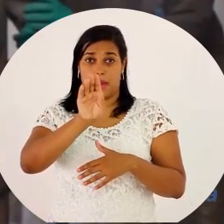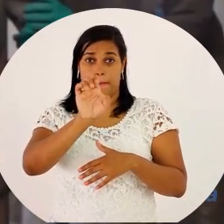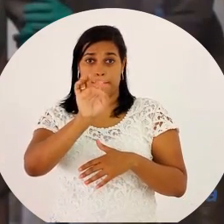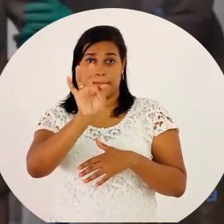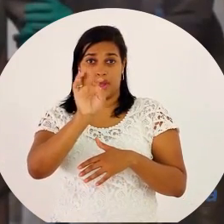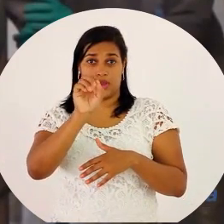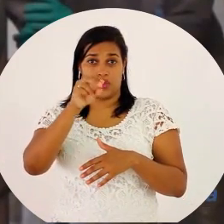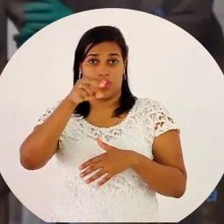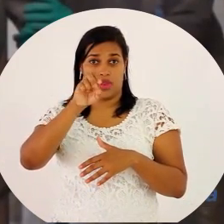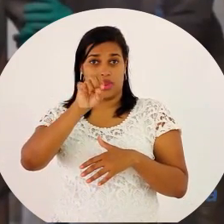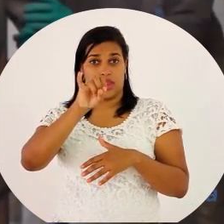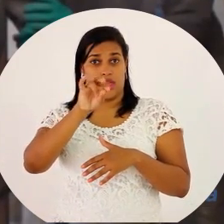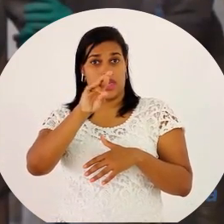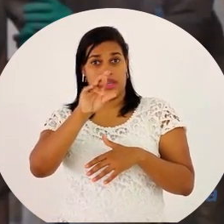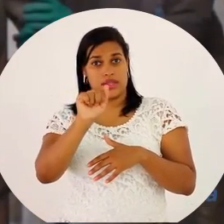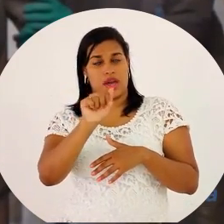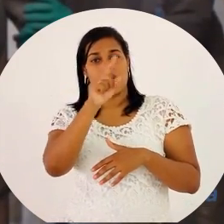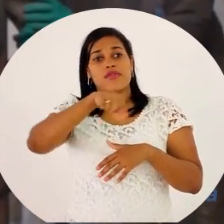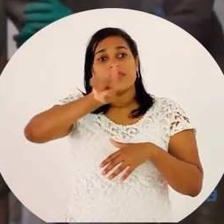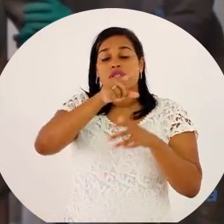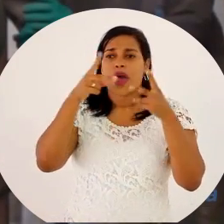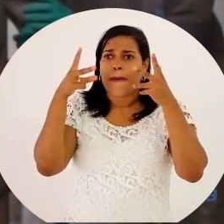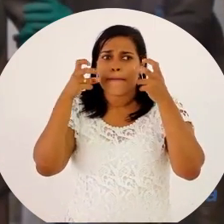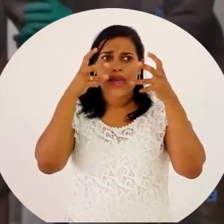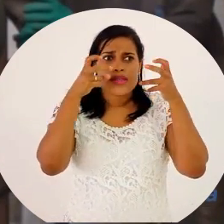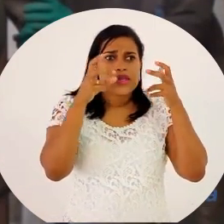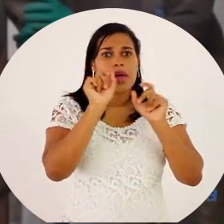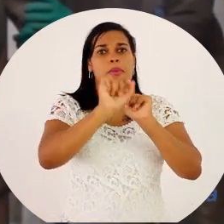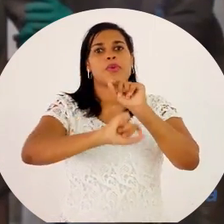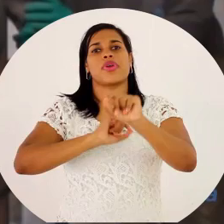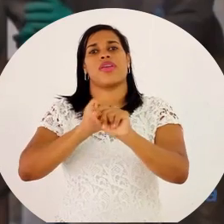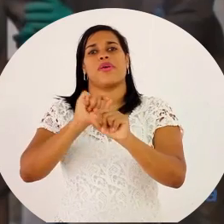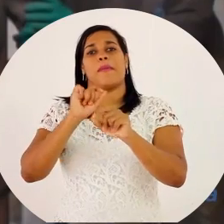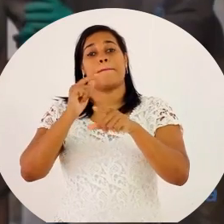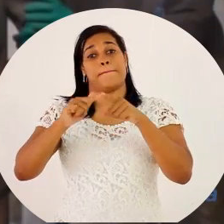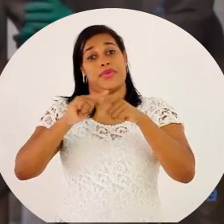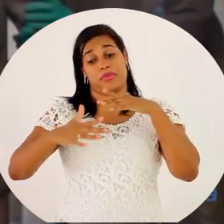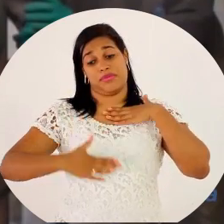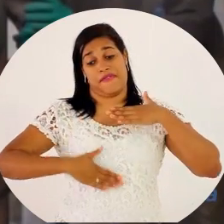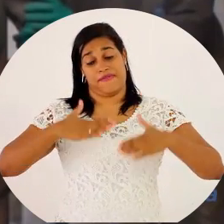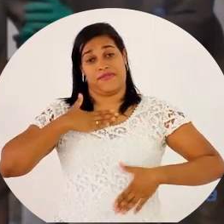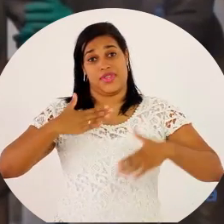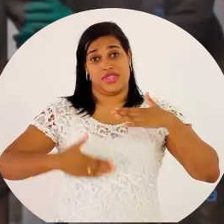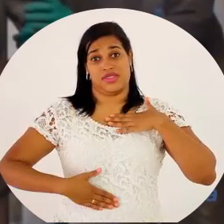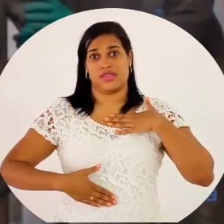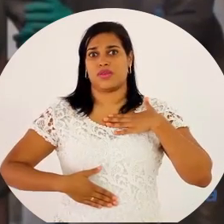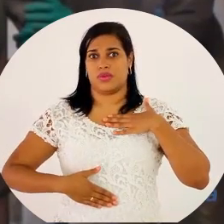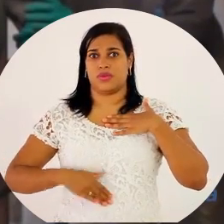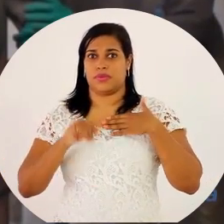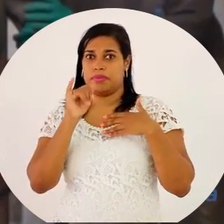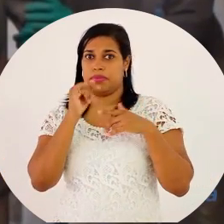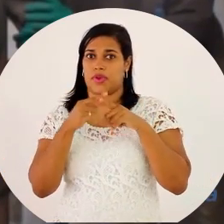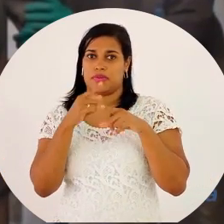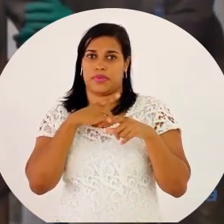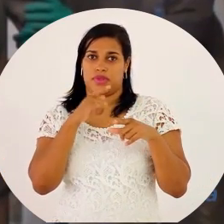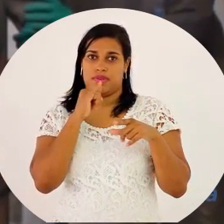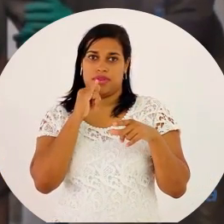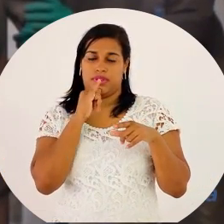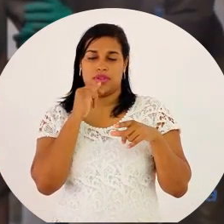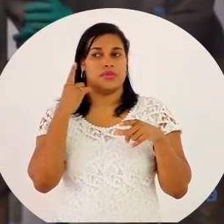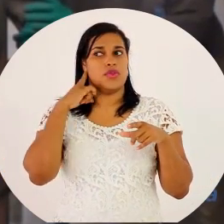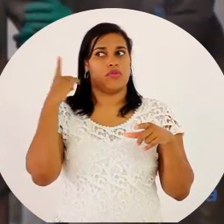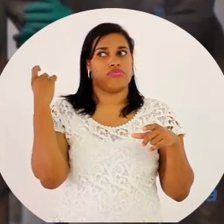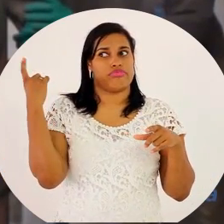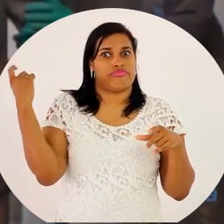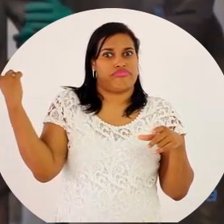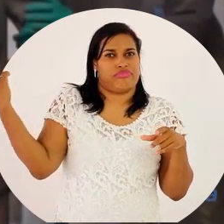operador de betoneira, você pode observar alguns riscos, por exemplo, o risco físico, o ruído. A betoneira, quando está em funcionamento,